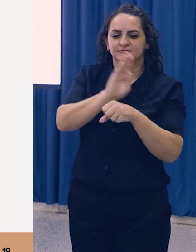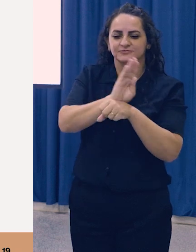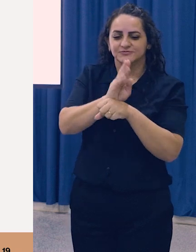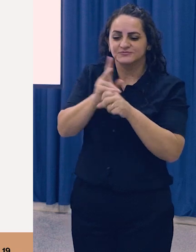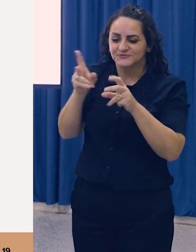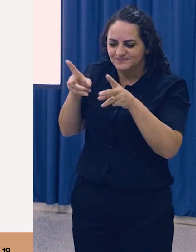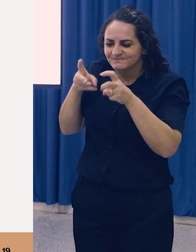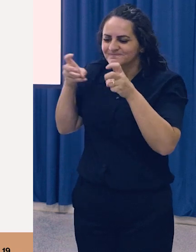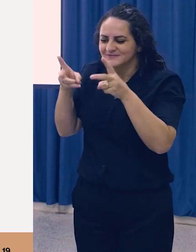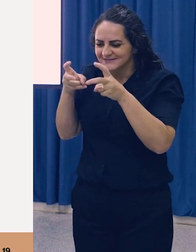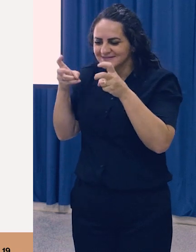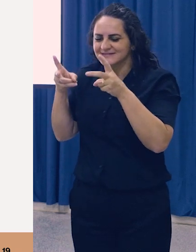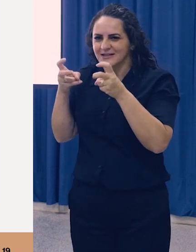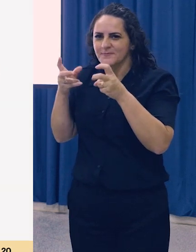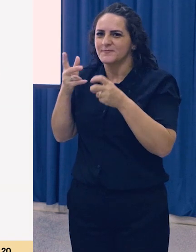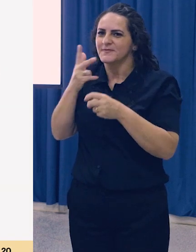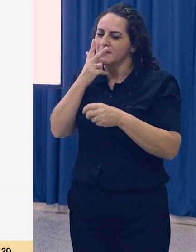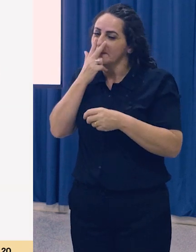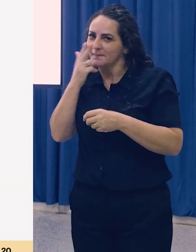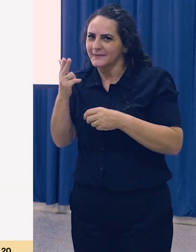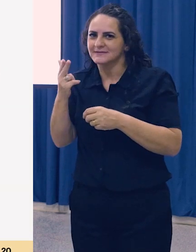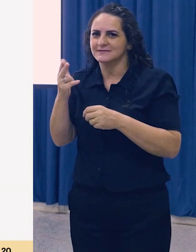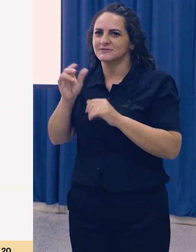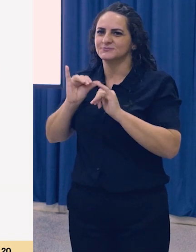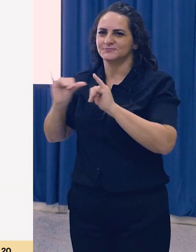as semelhanças de divulgação deles, né?